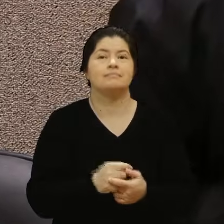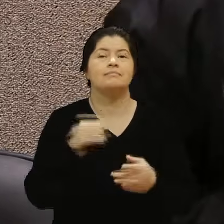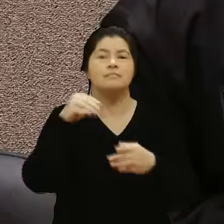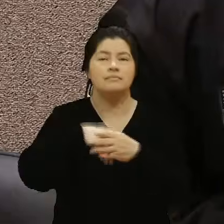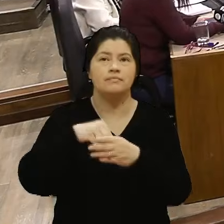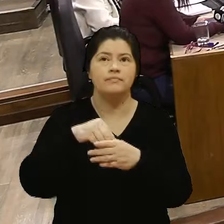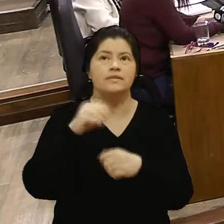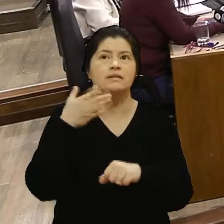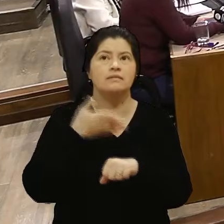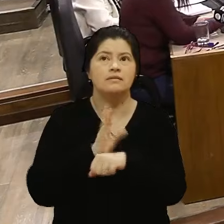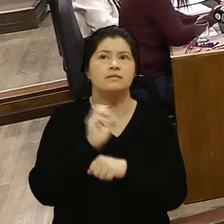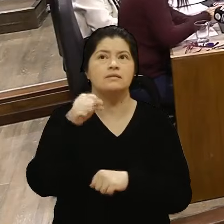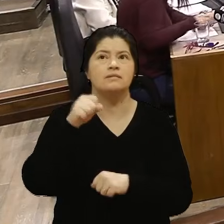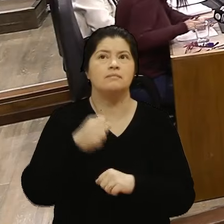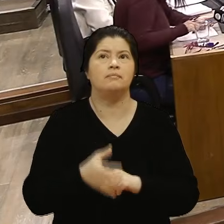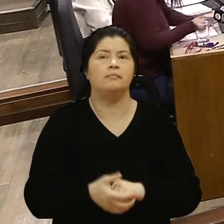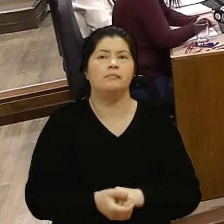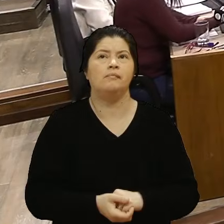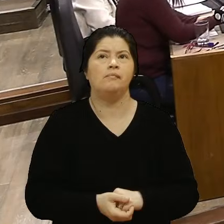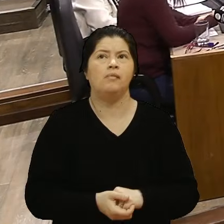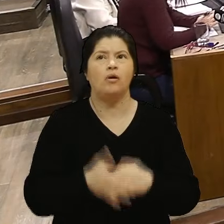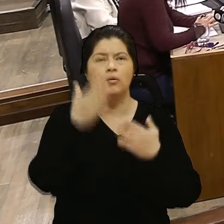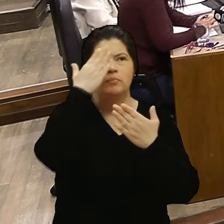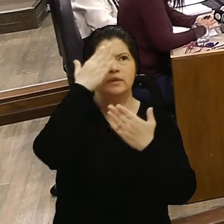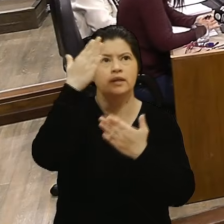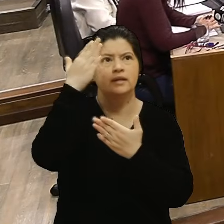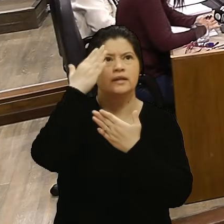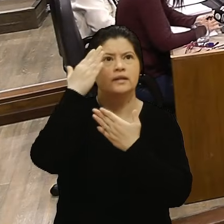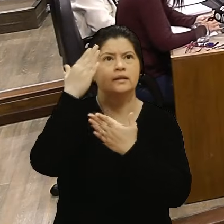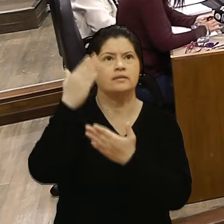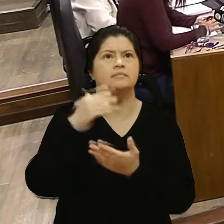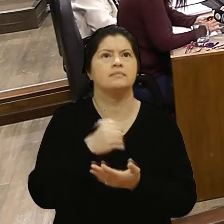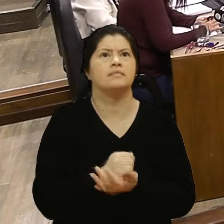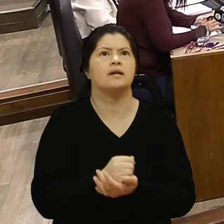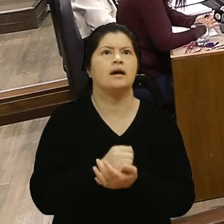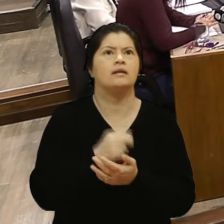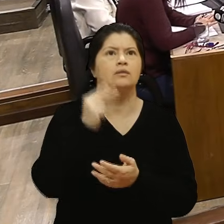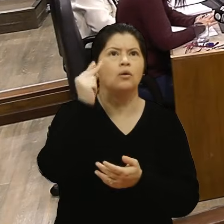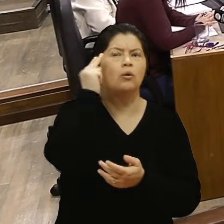Obrigado, presidente. Obrigado, vereador Sandro Fantinel.